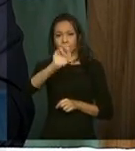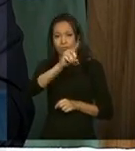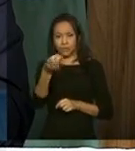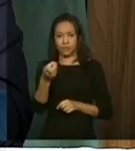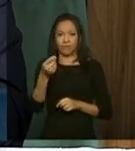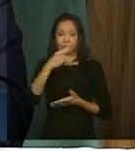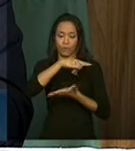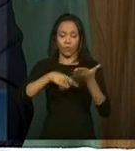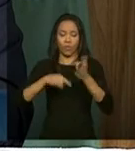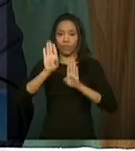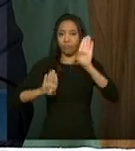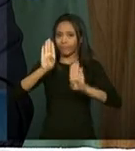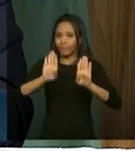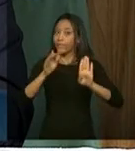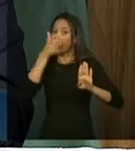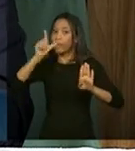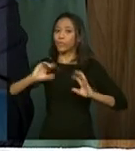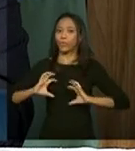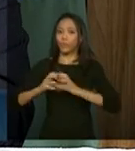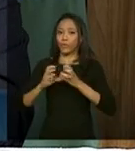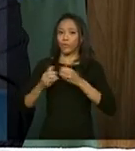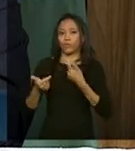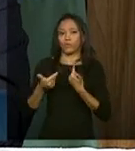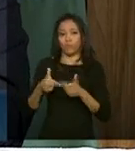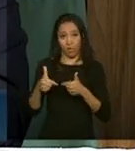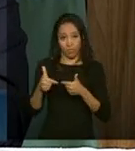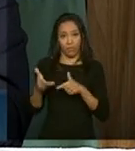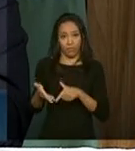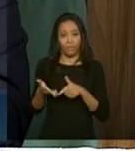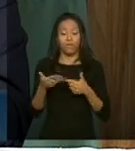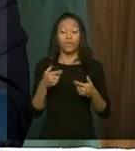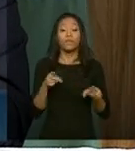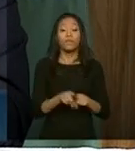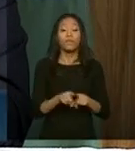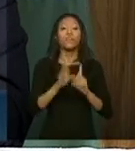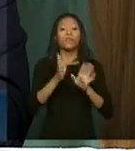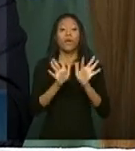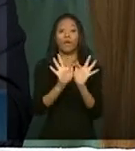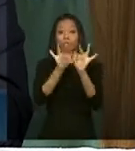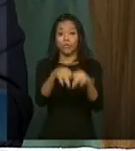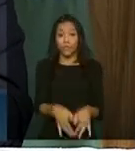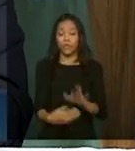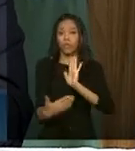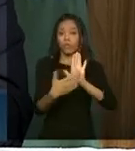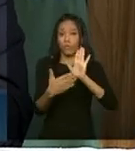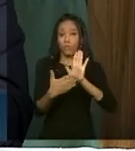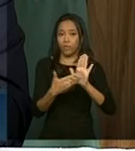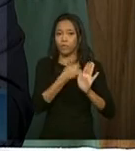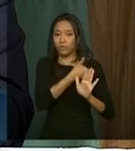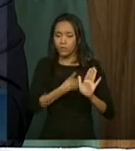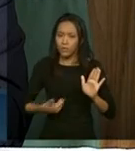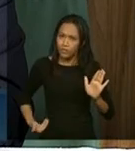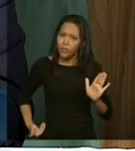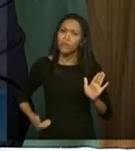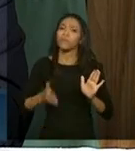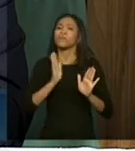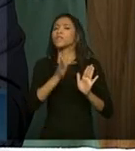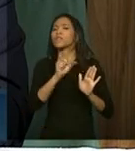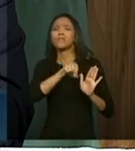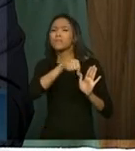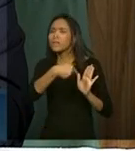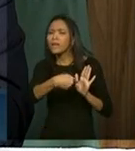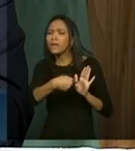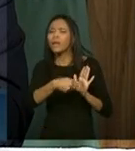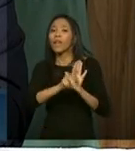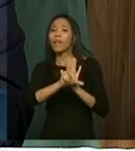regulação. É outro grupo de trabalho. Nós estamos concluindo a proposta do governo, praticamente concluída, para a reformulação da Lei